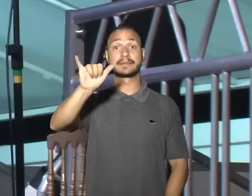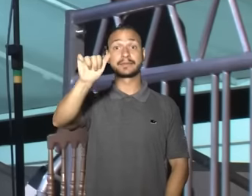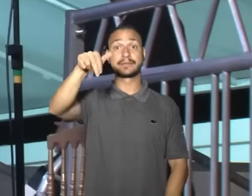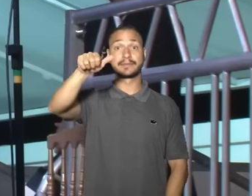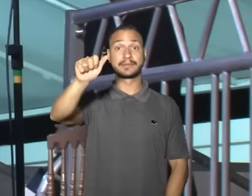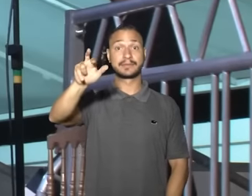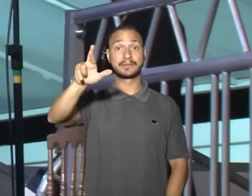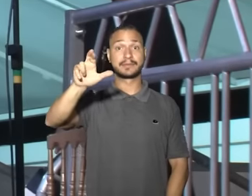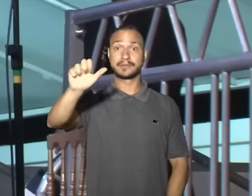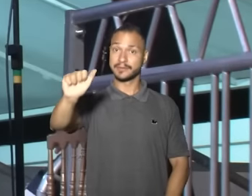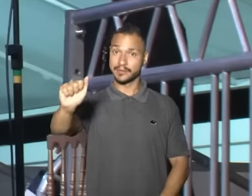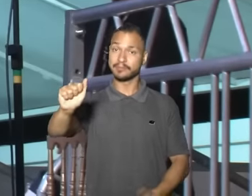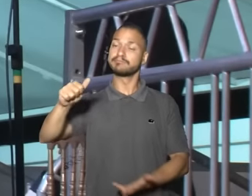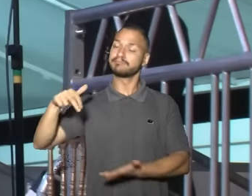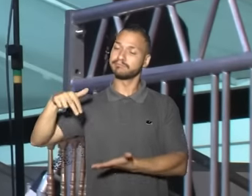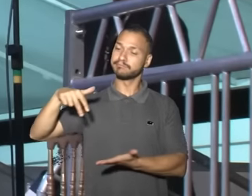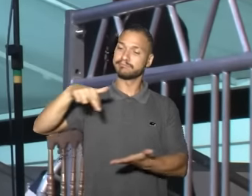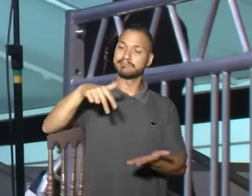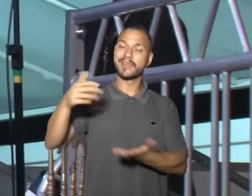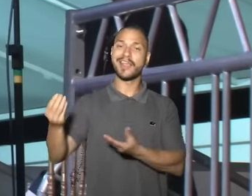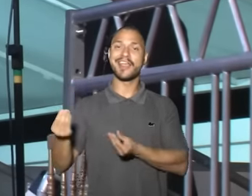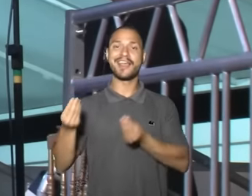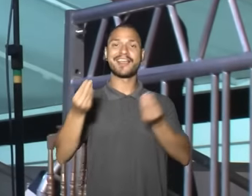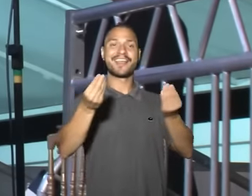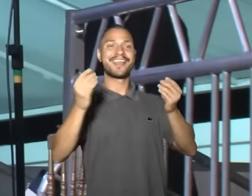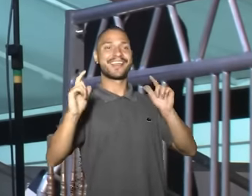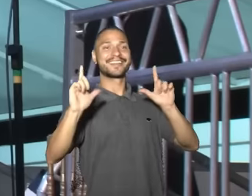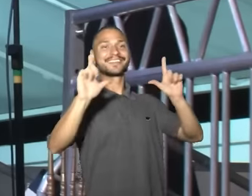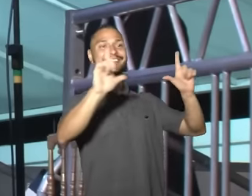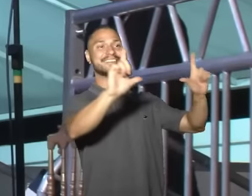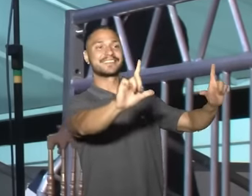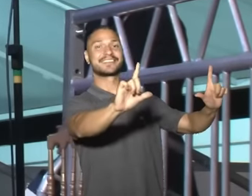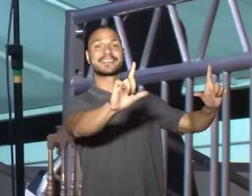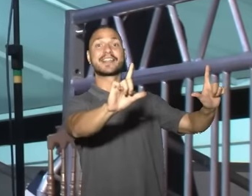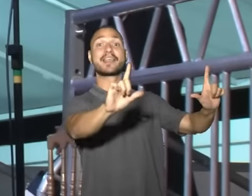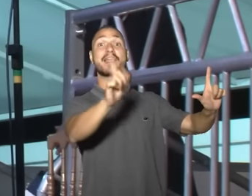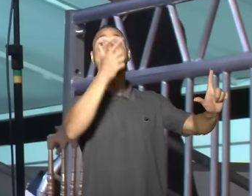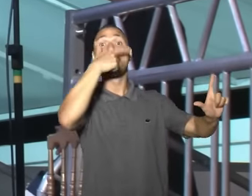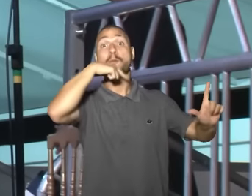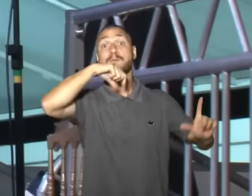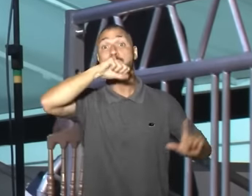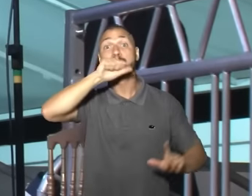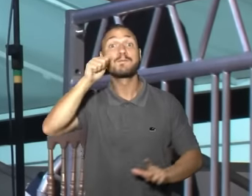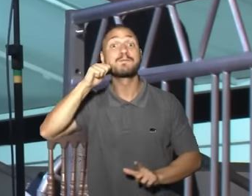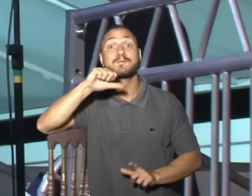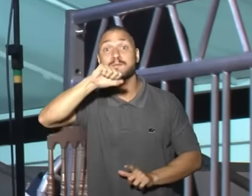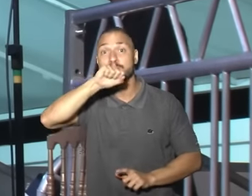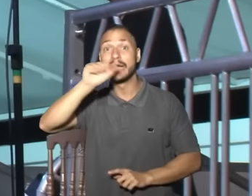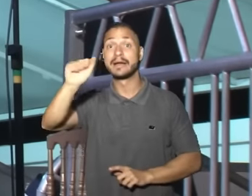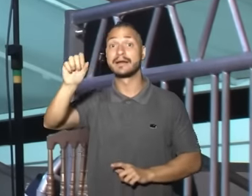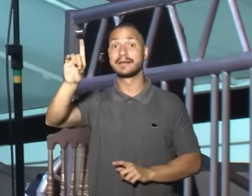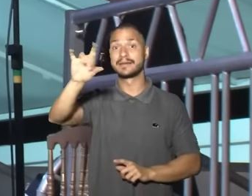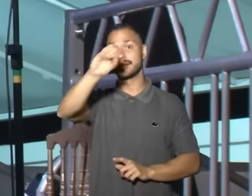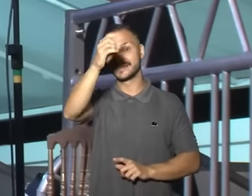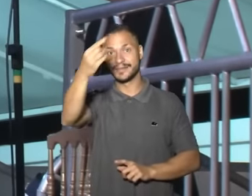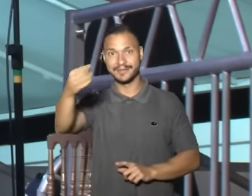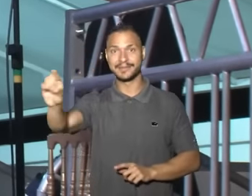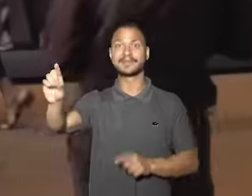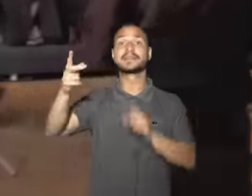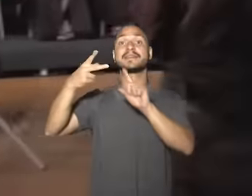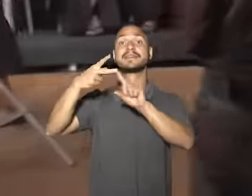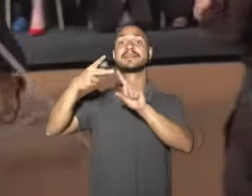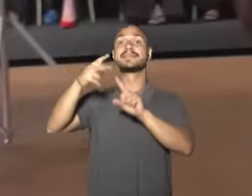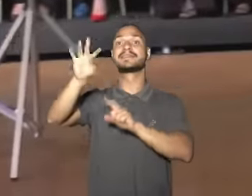Cunha, para proceder à entrega da placa em homenagem aos pais, Adão Gonçalo da Cunha